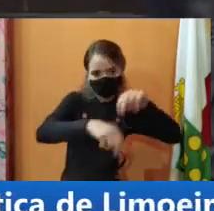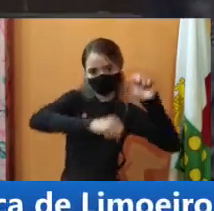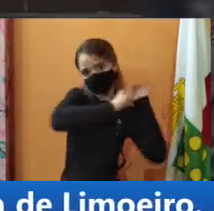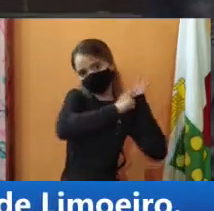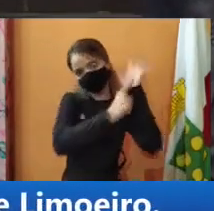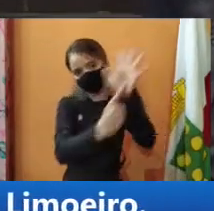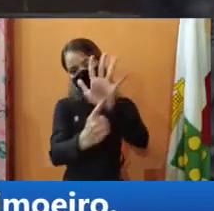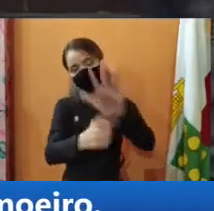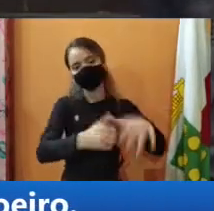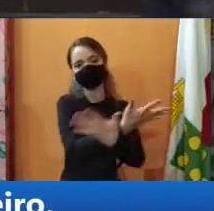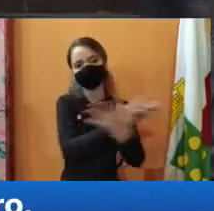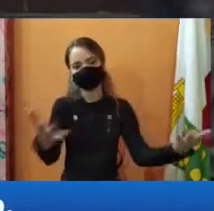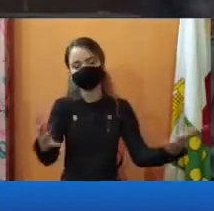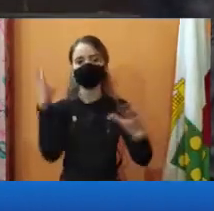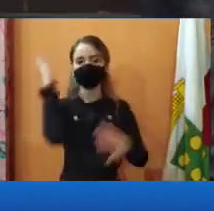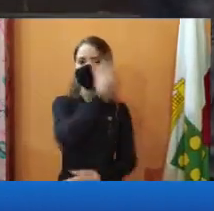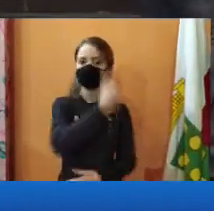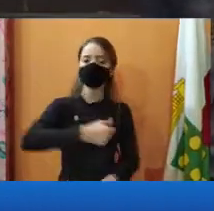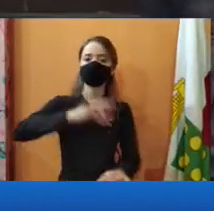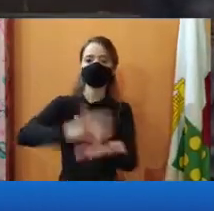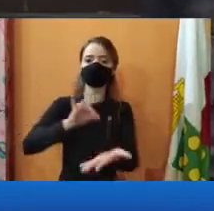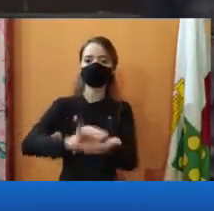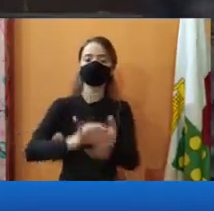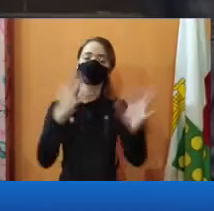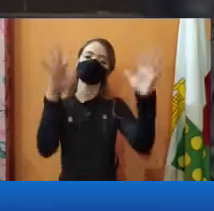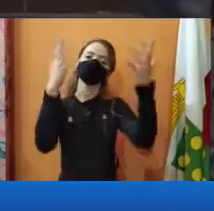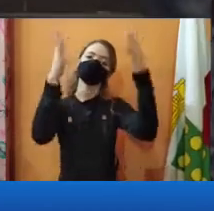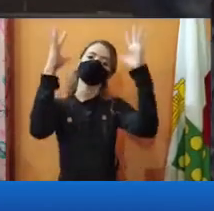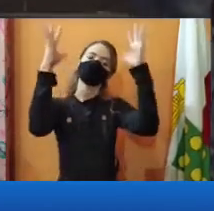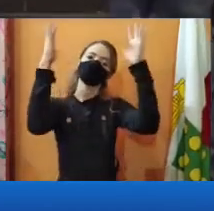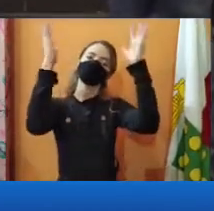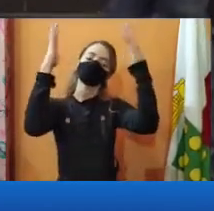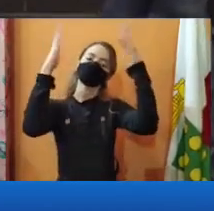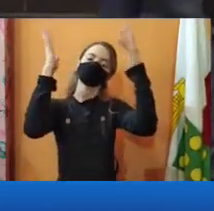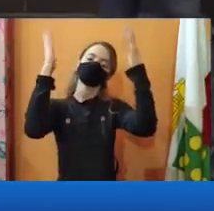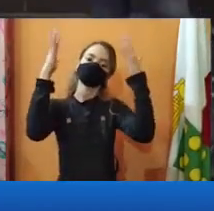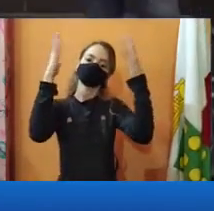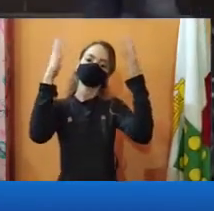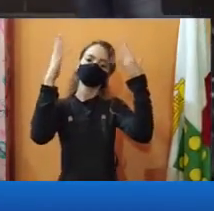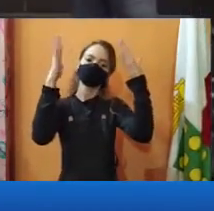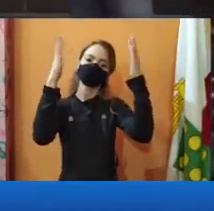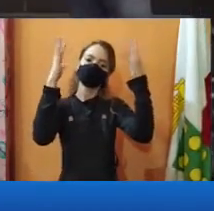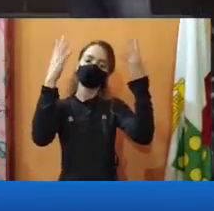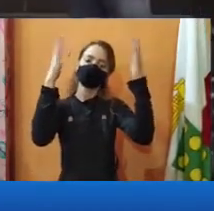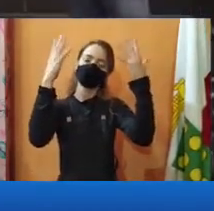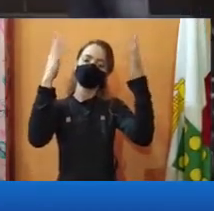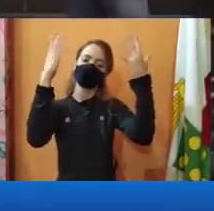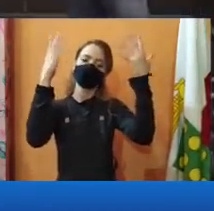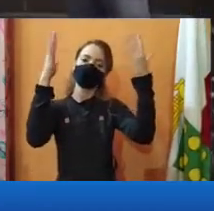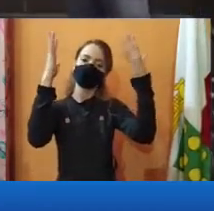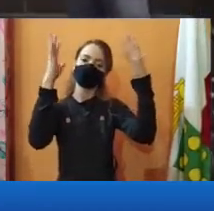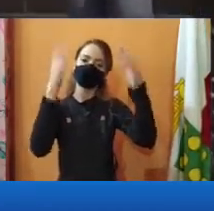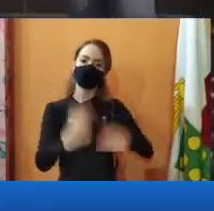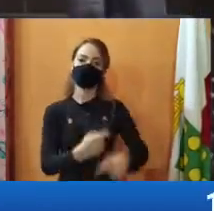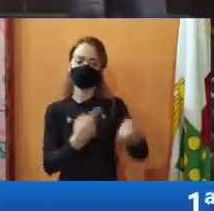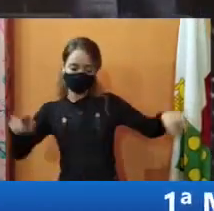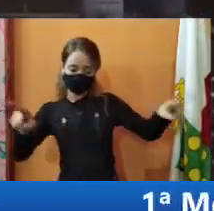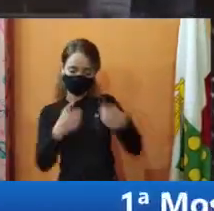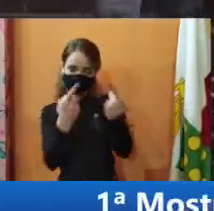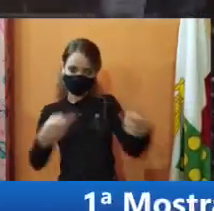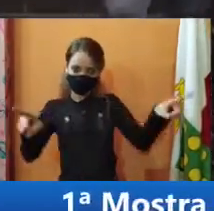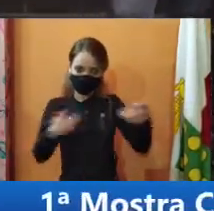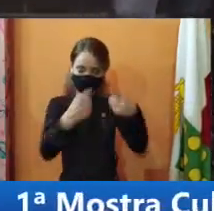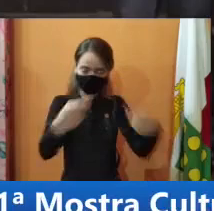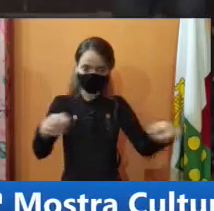balão. Feito tapioca, dobrado. Beleza? Eita, vamos receber agora. Aí. Só